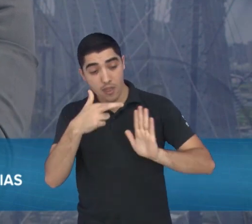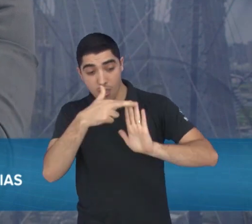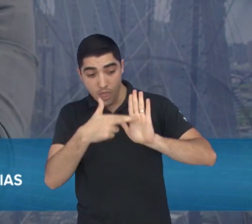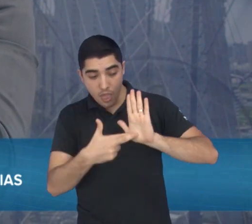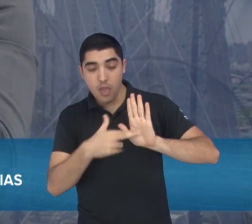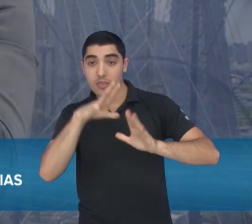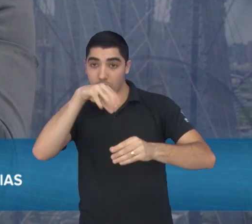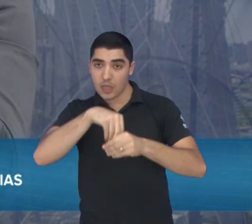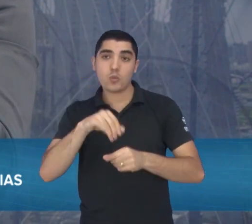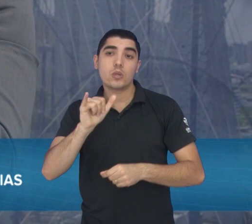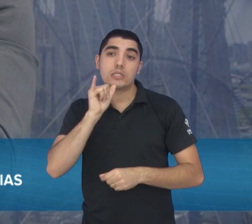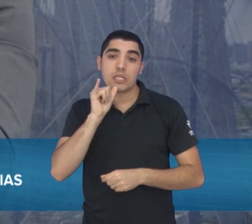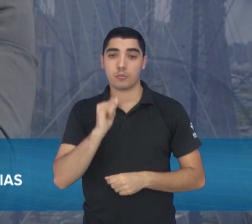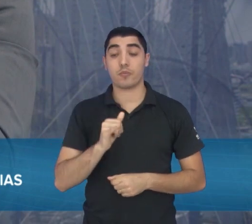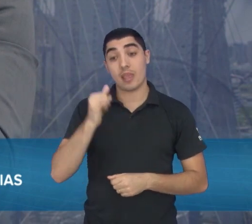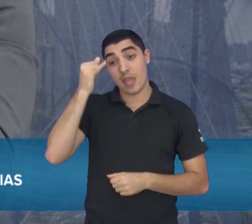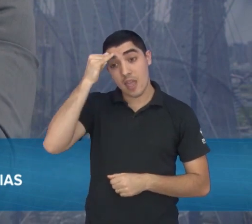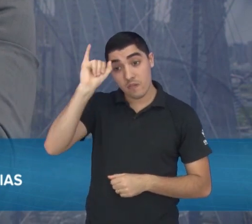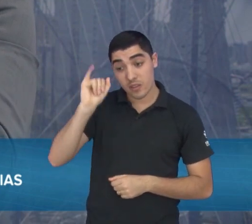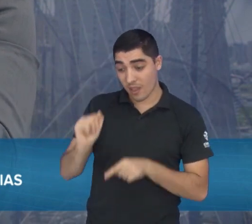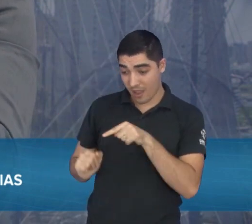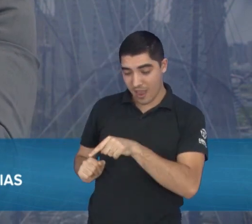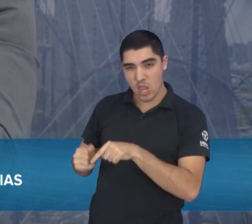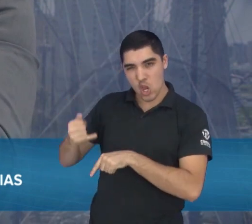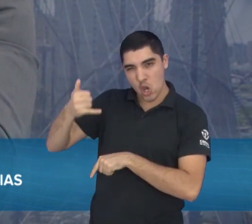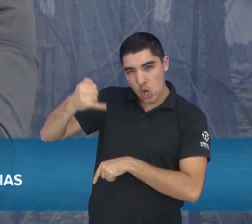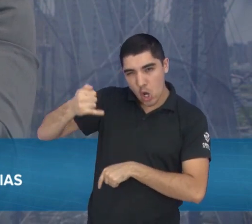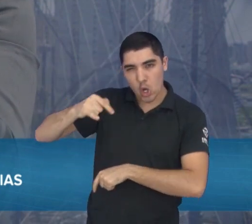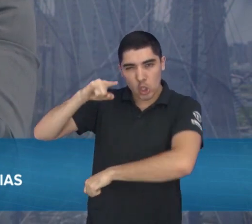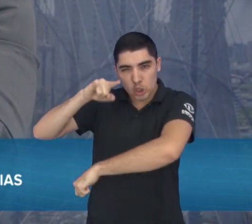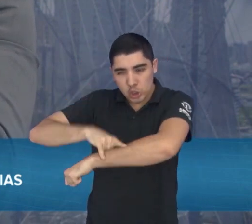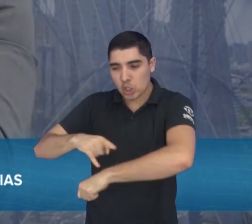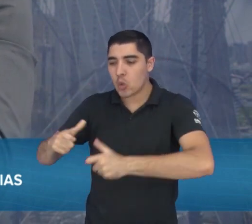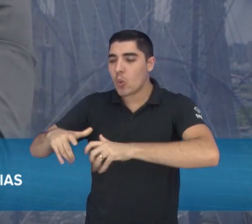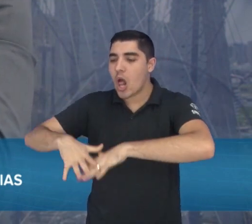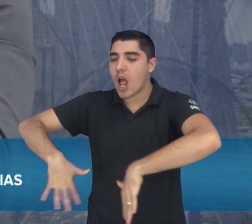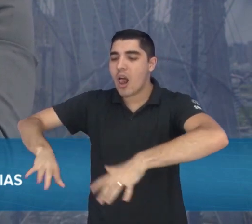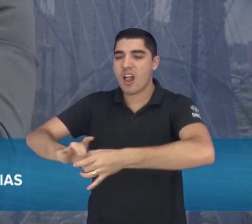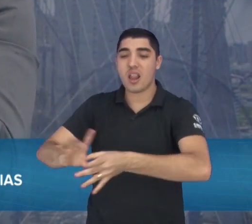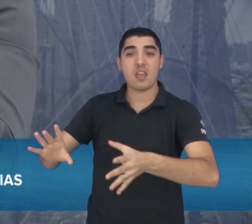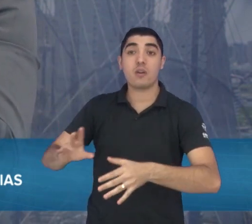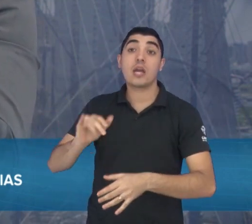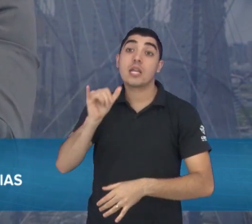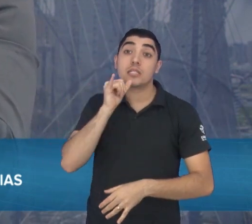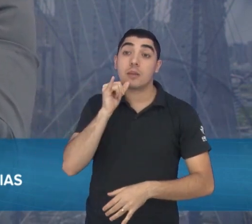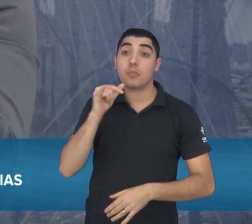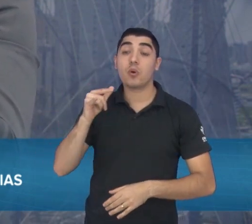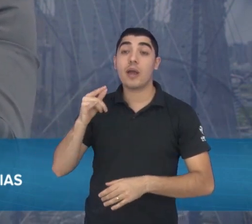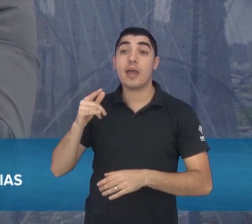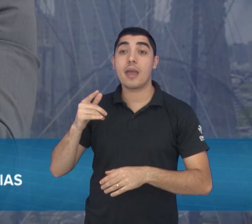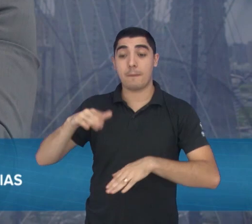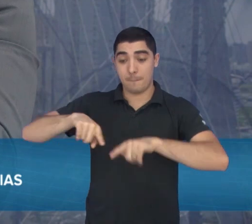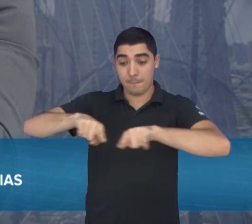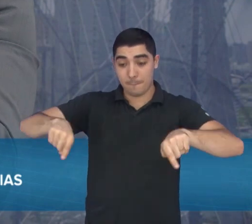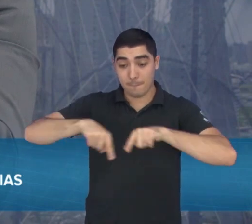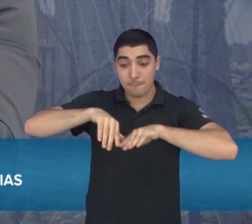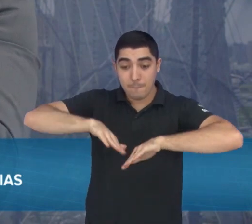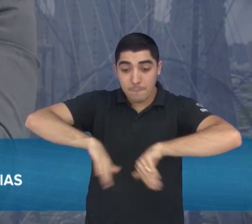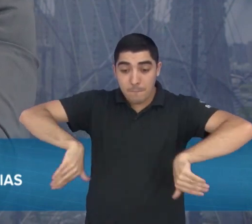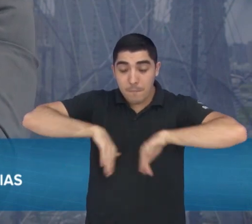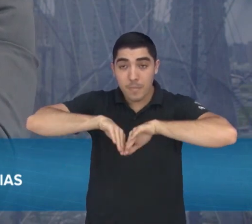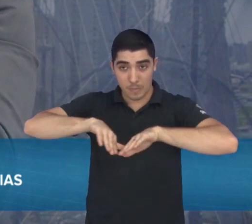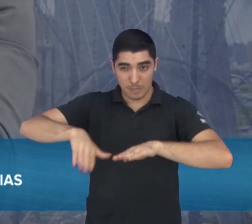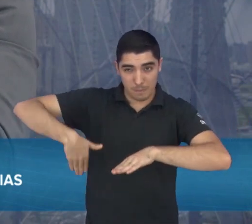condomínio. Evitar que ele não faça as necessidades fisiológicas dele na área comum, não leve à piscina, se porventura